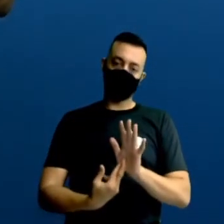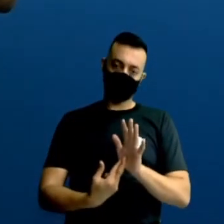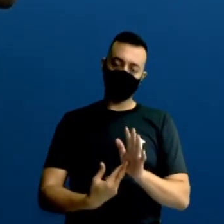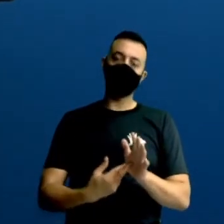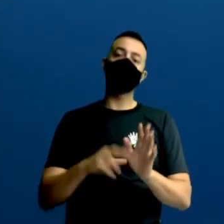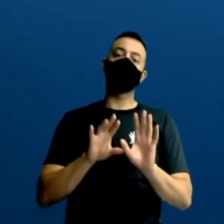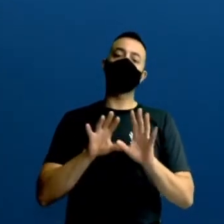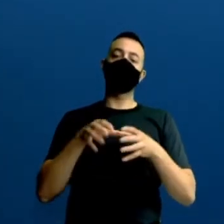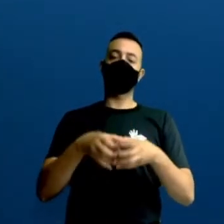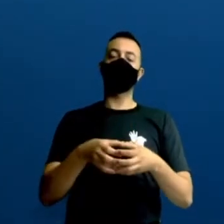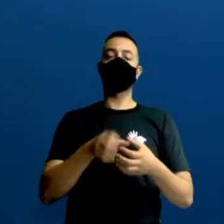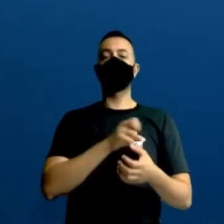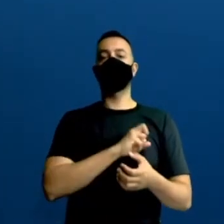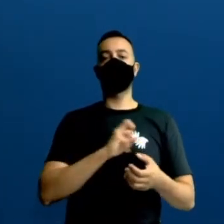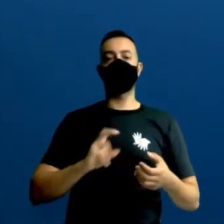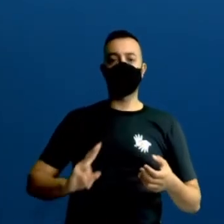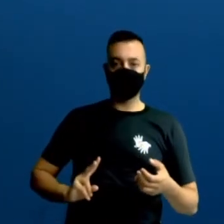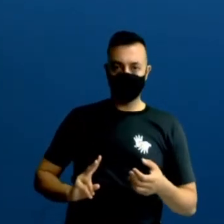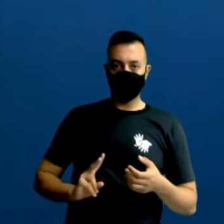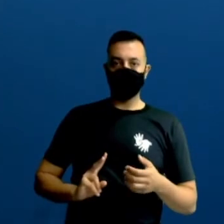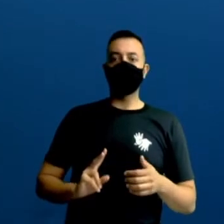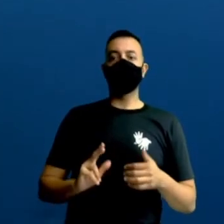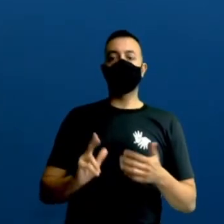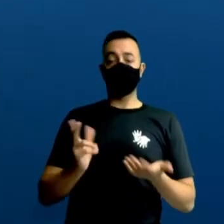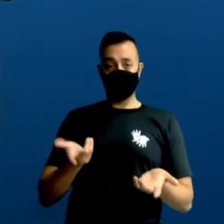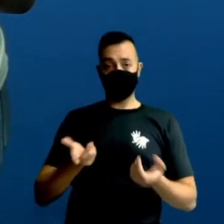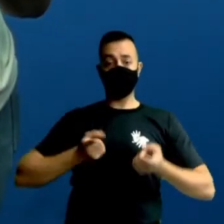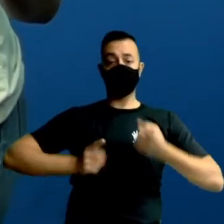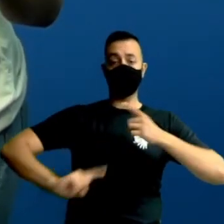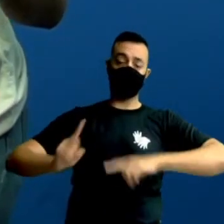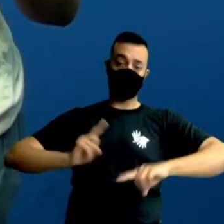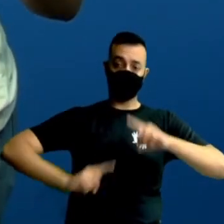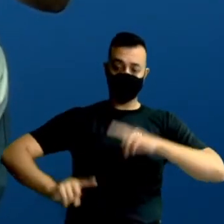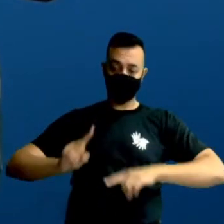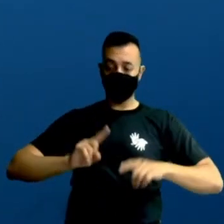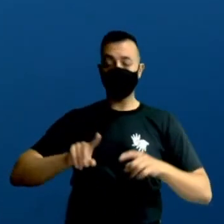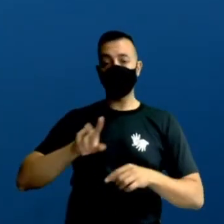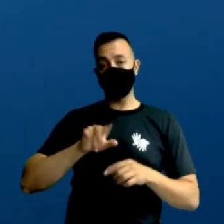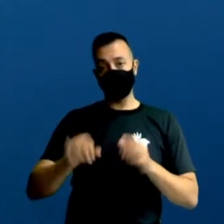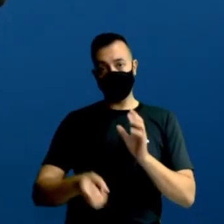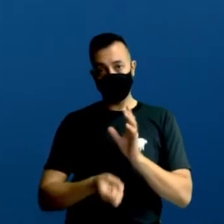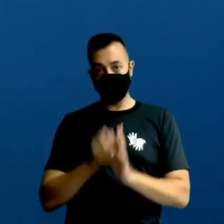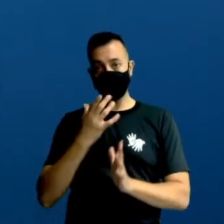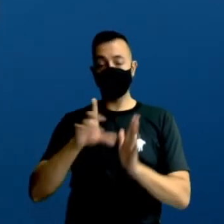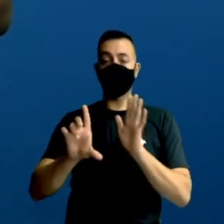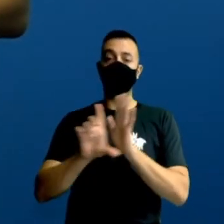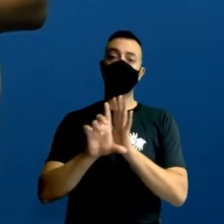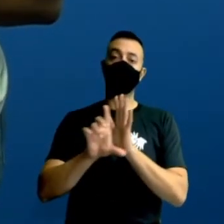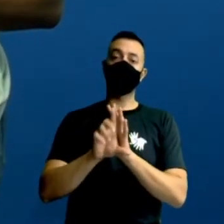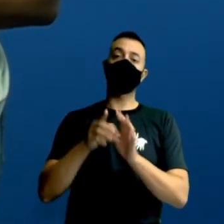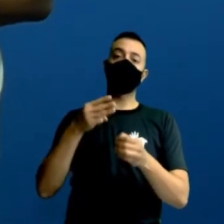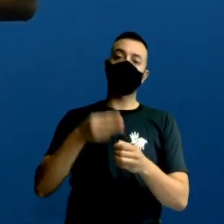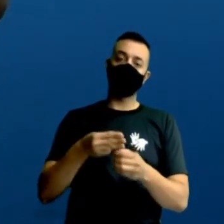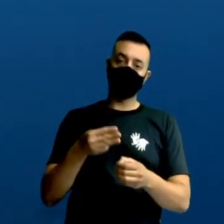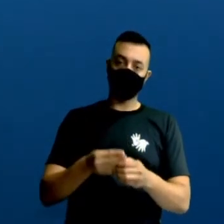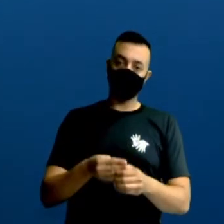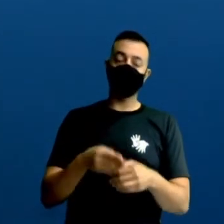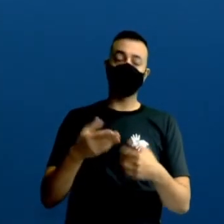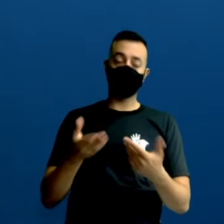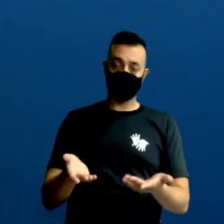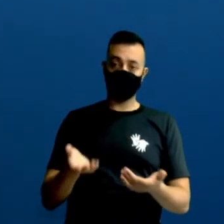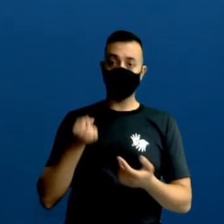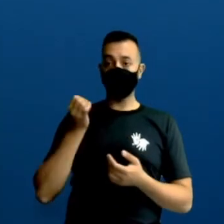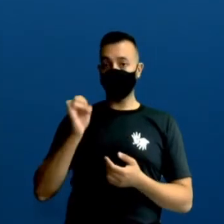Câmara dos Vereadores, ok? Ele vai legislar, ele é que vai criar as leis do município, tá certo? Então,